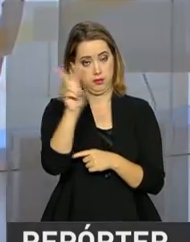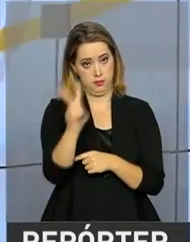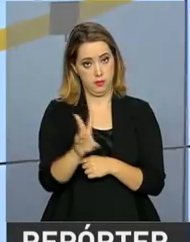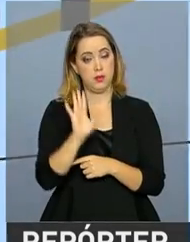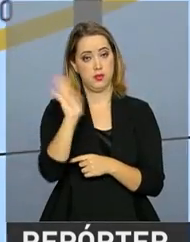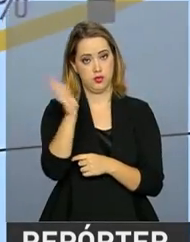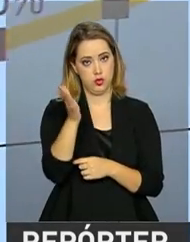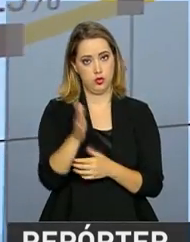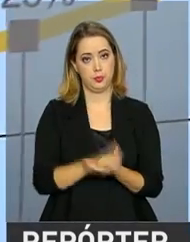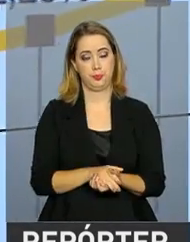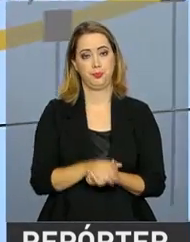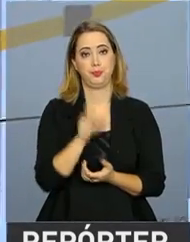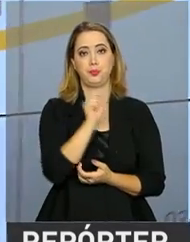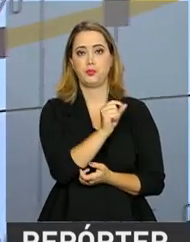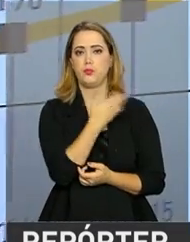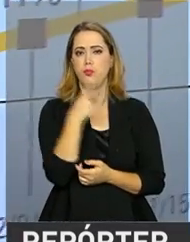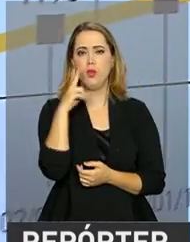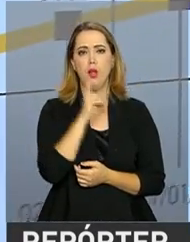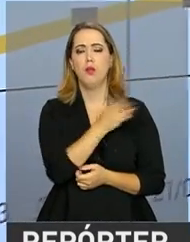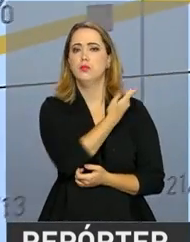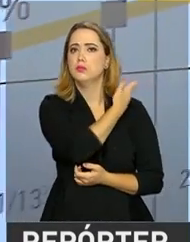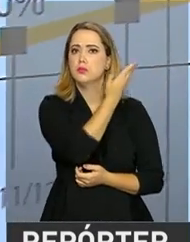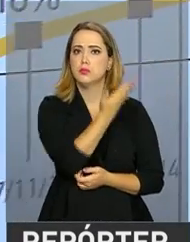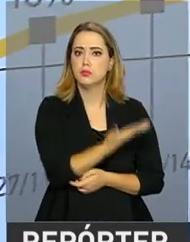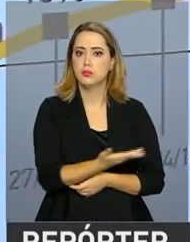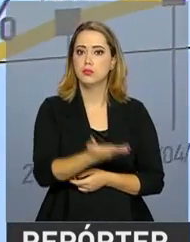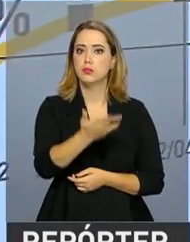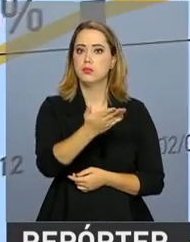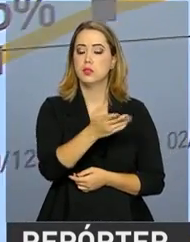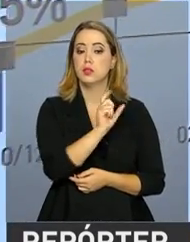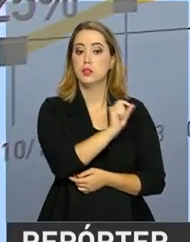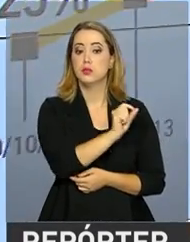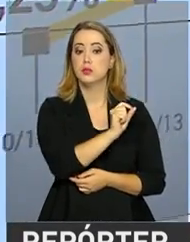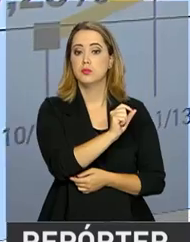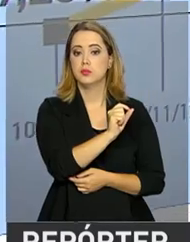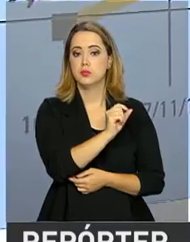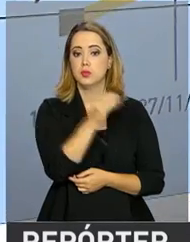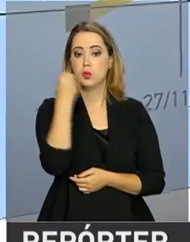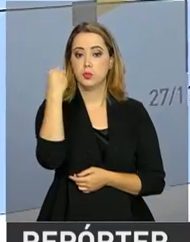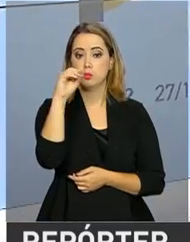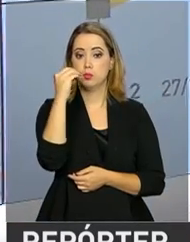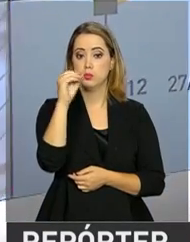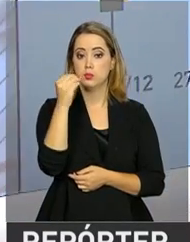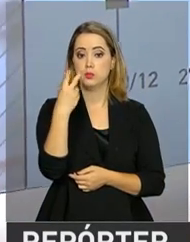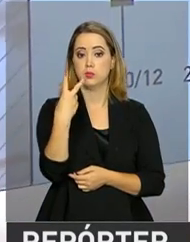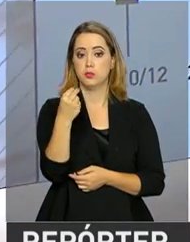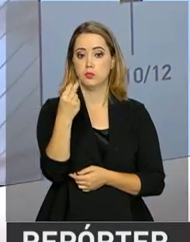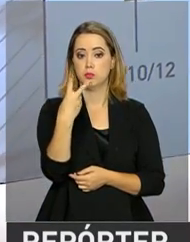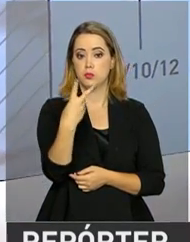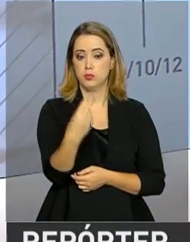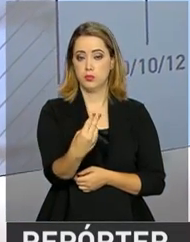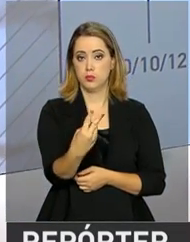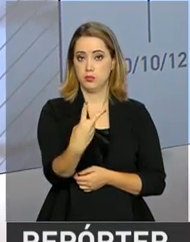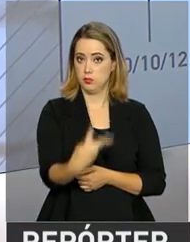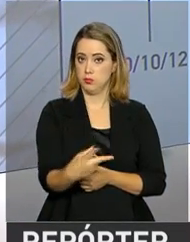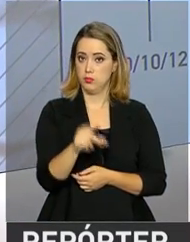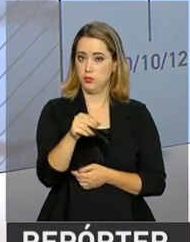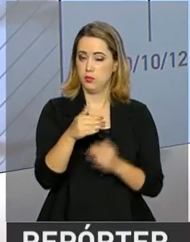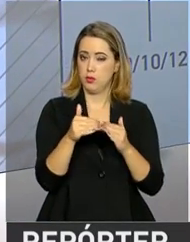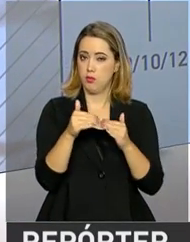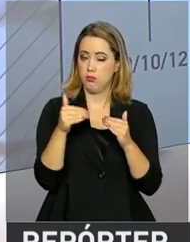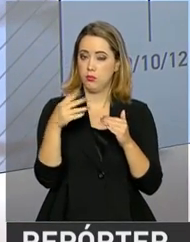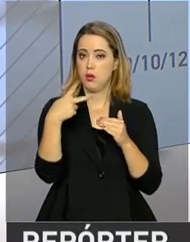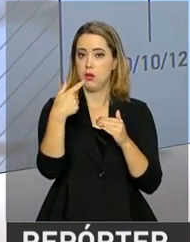como é que ficou a evolução aqui no telão tá aqui no telão pra gente olha em outubro de 2012 a taxa estava